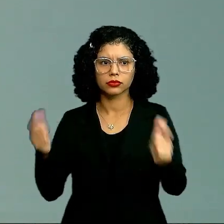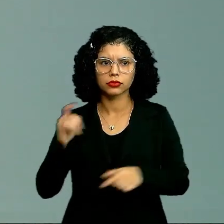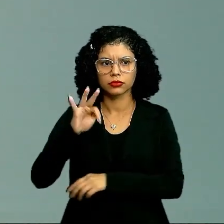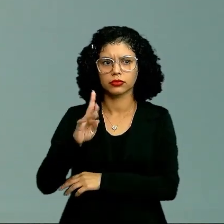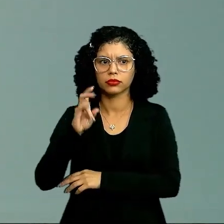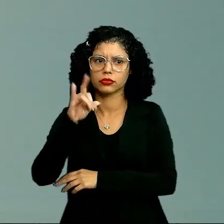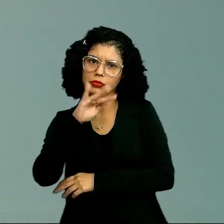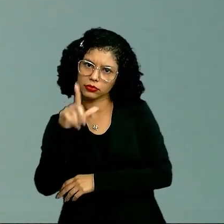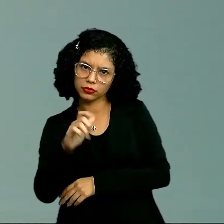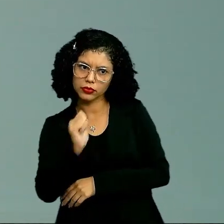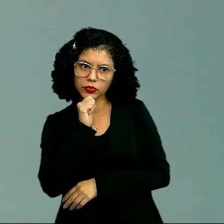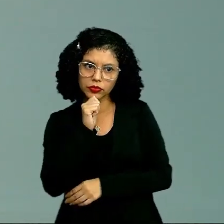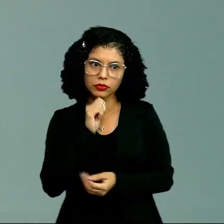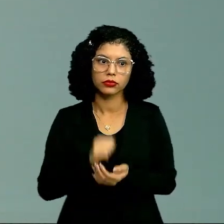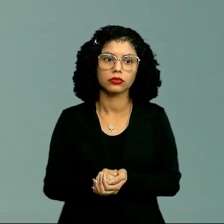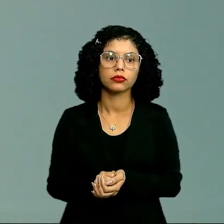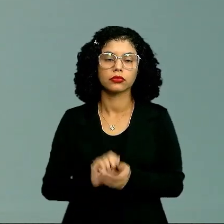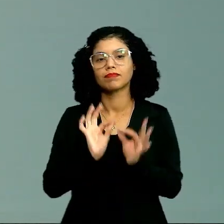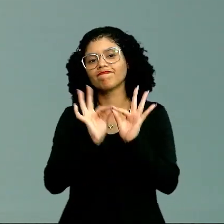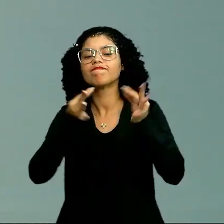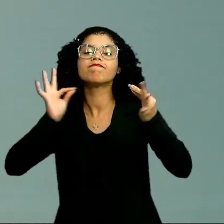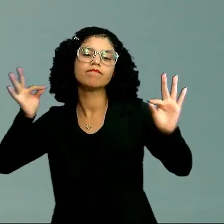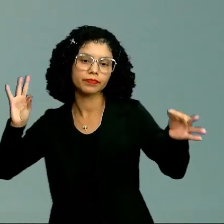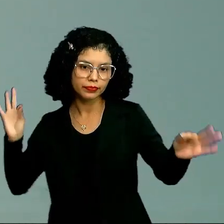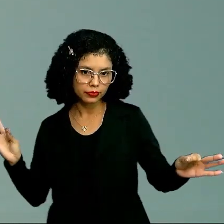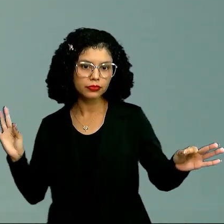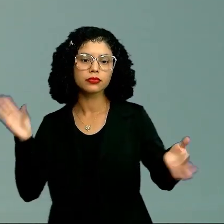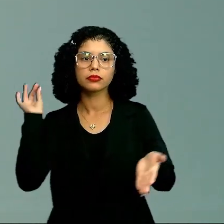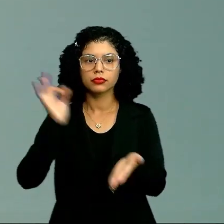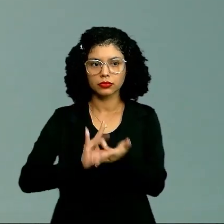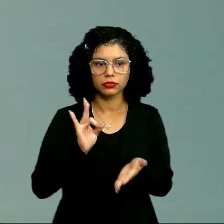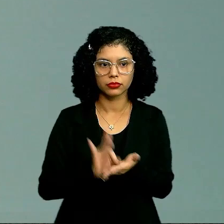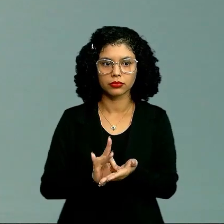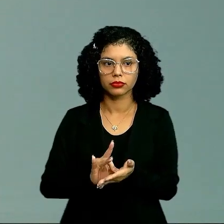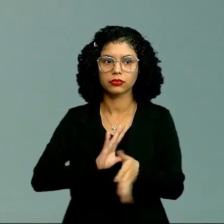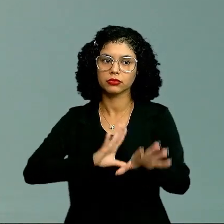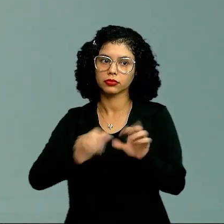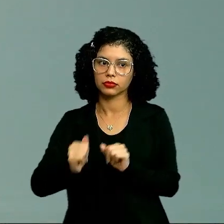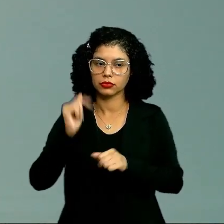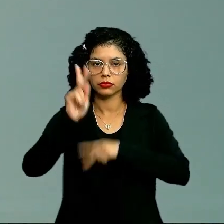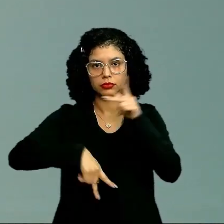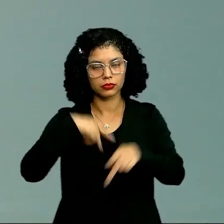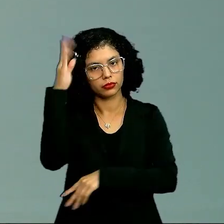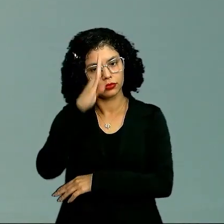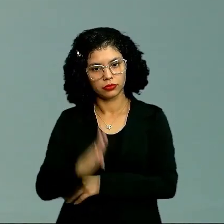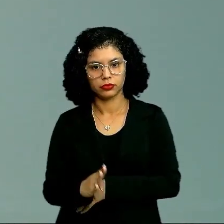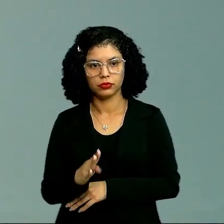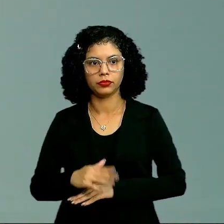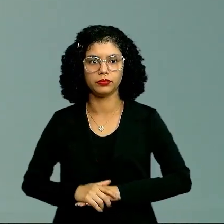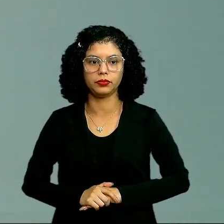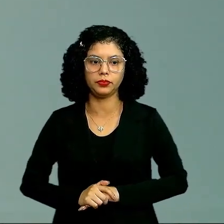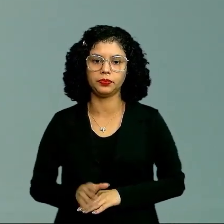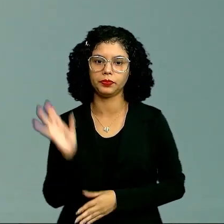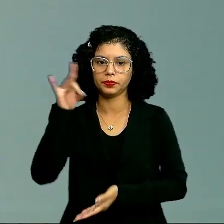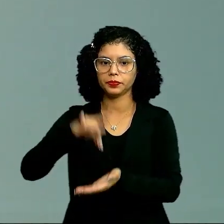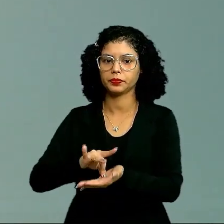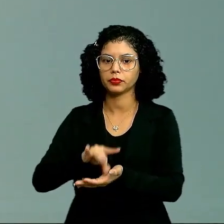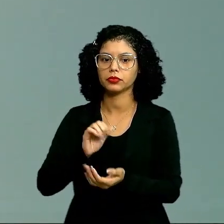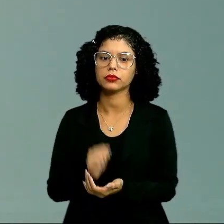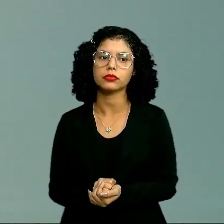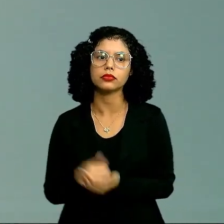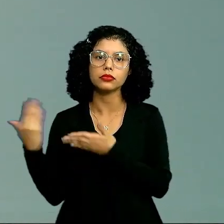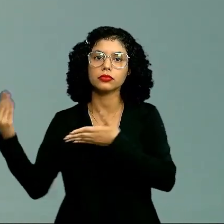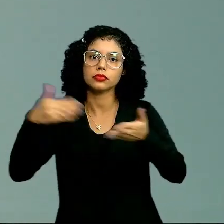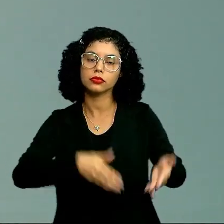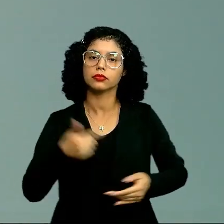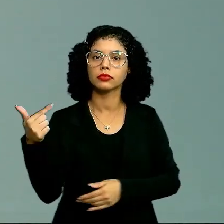muito idealizada, que se distancia, de fato, da formação do povo brasileiro real, tá? E aí